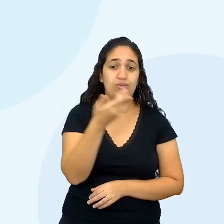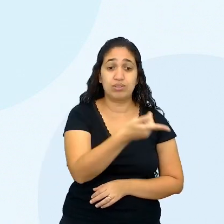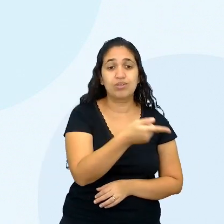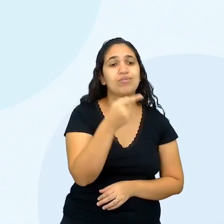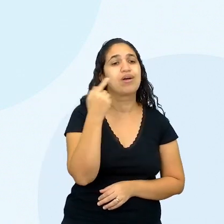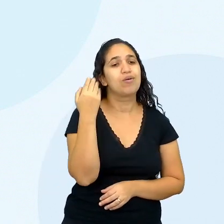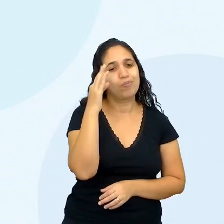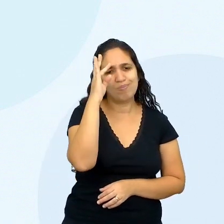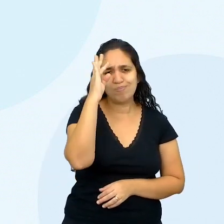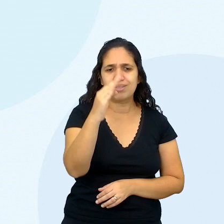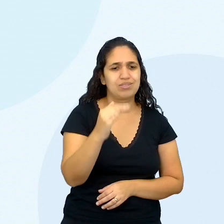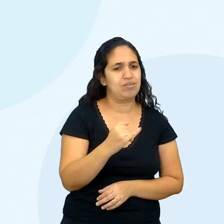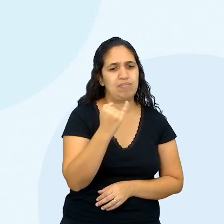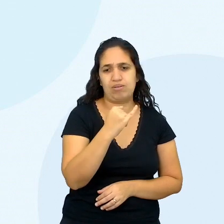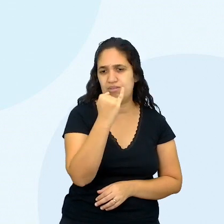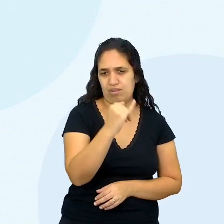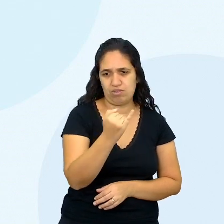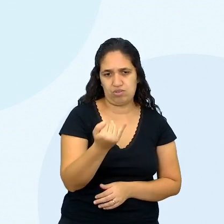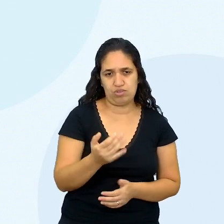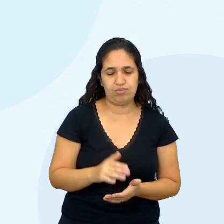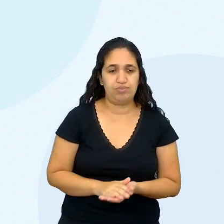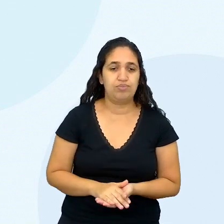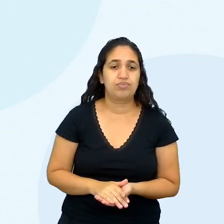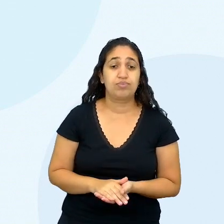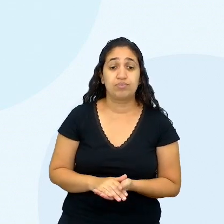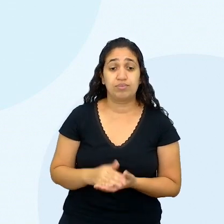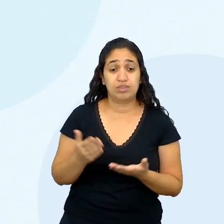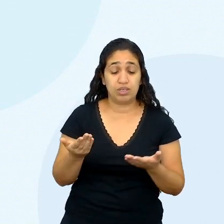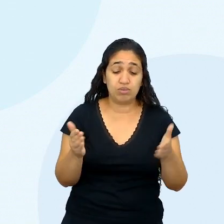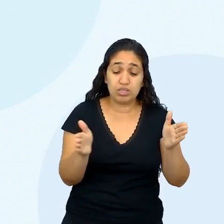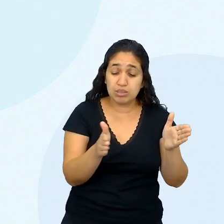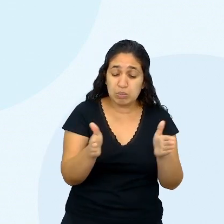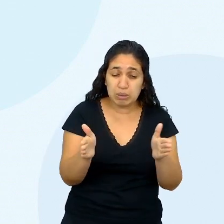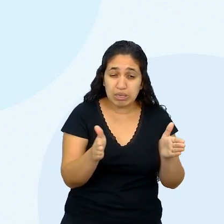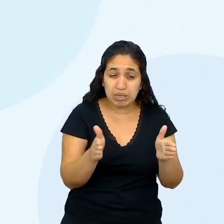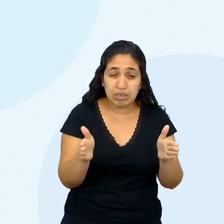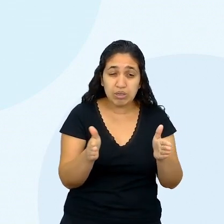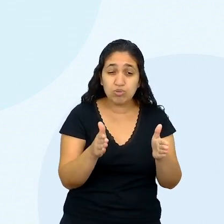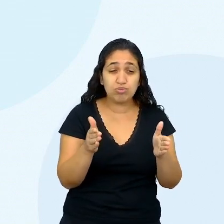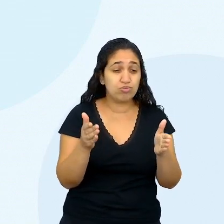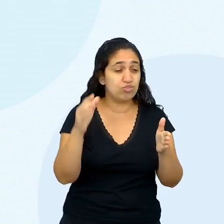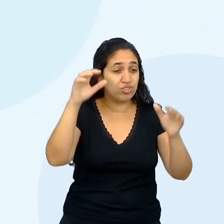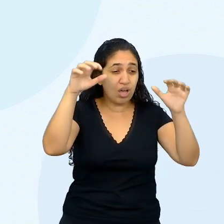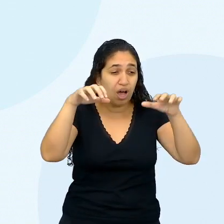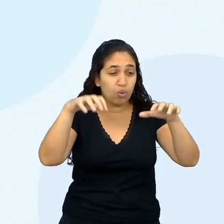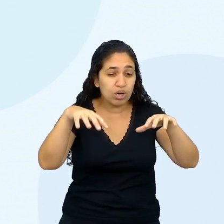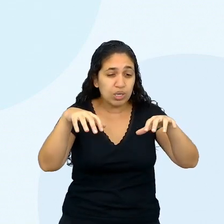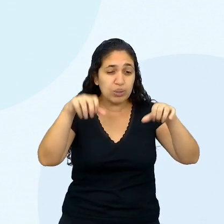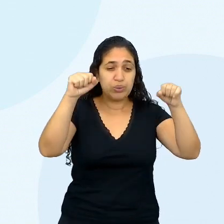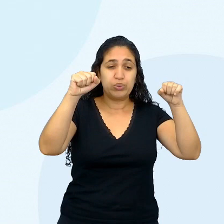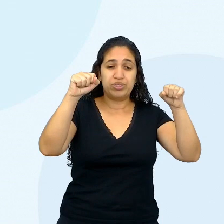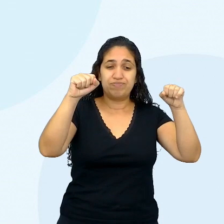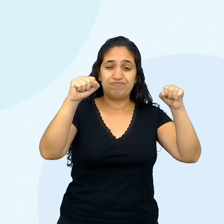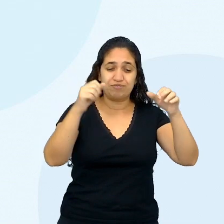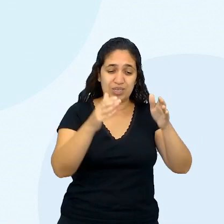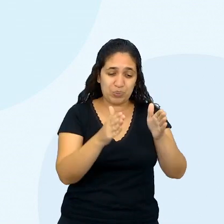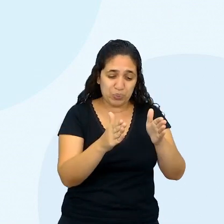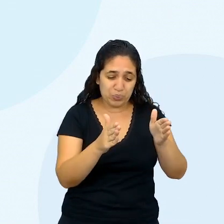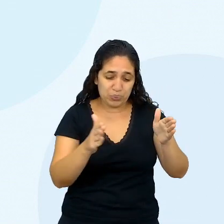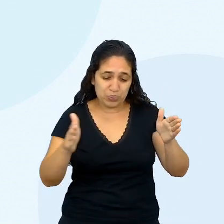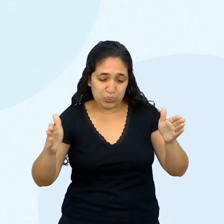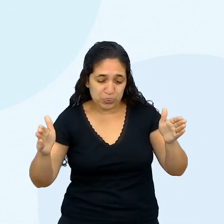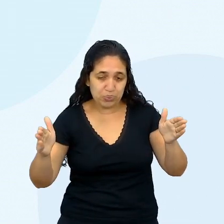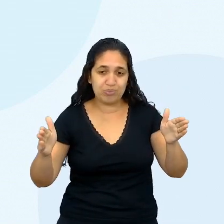fundamental. Então, nós temos aí Esse período, né, de escassez hídrica cada vez mais prolongado e cada vez